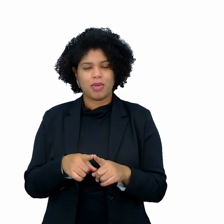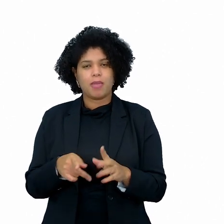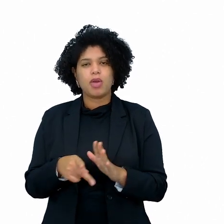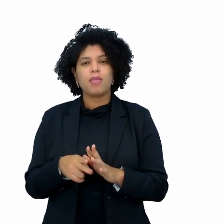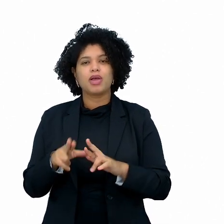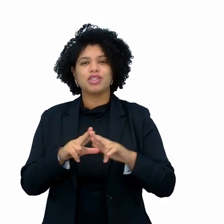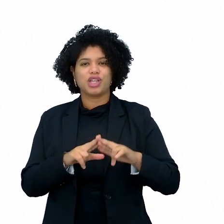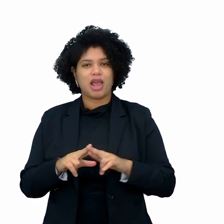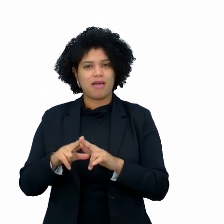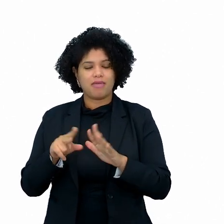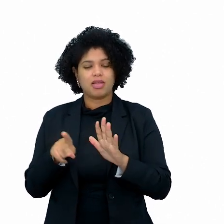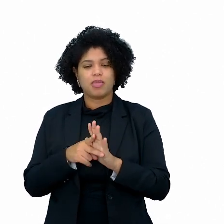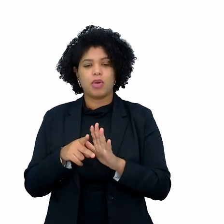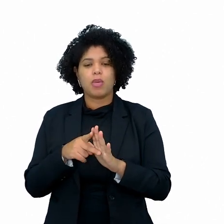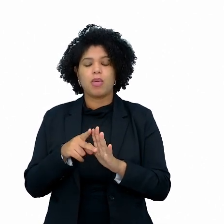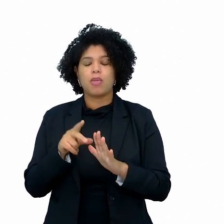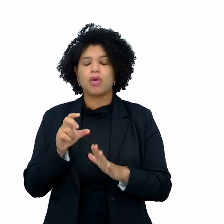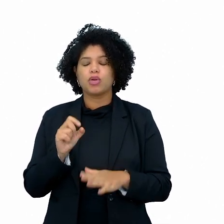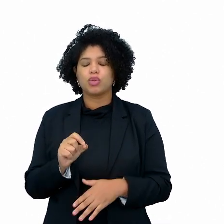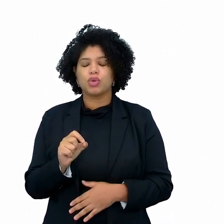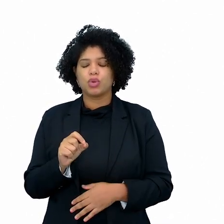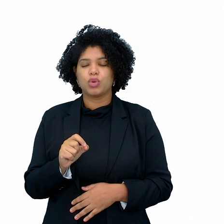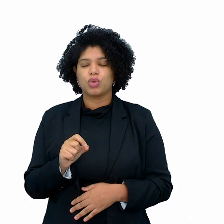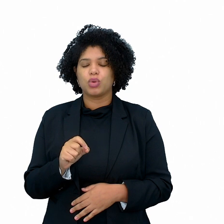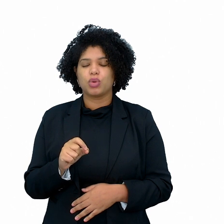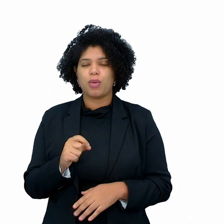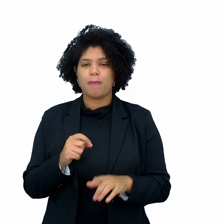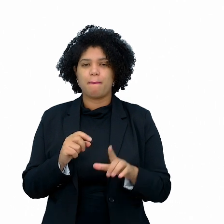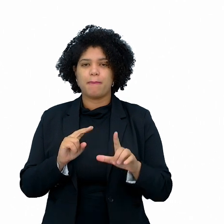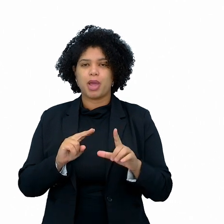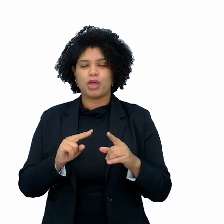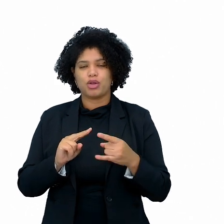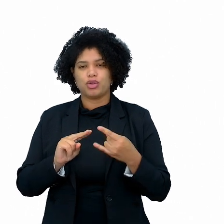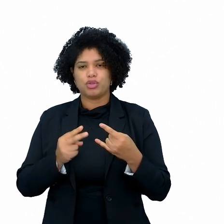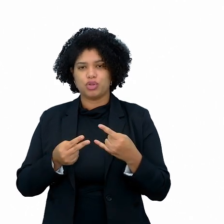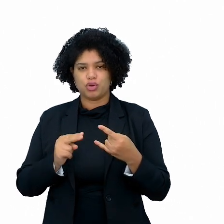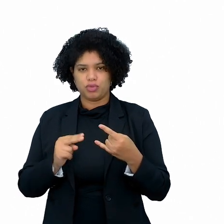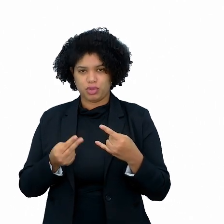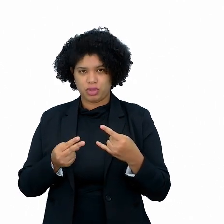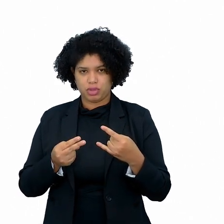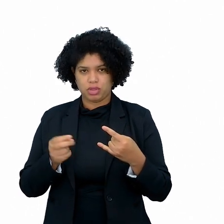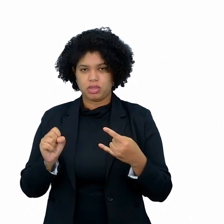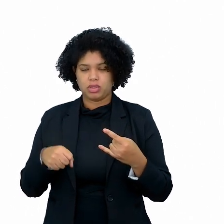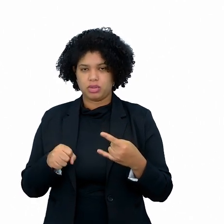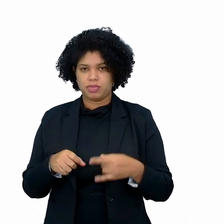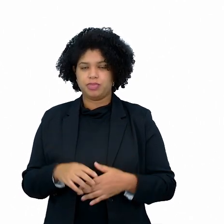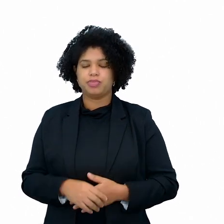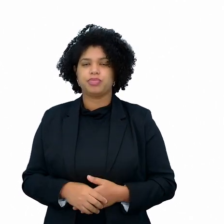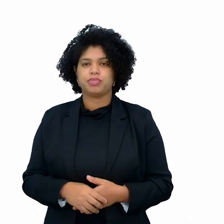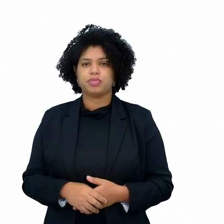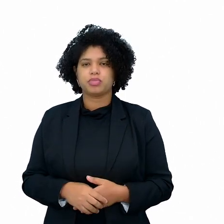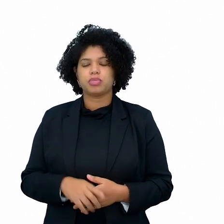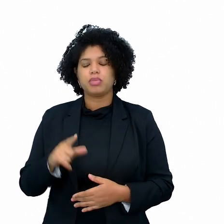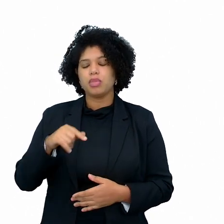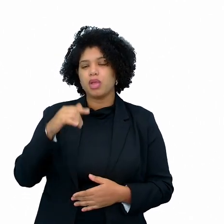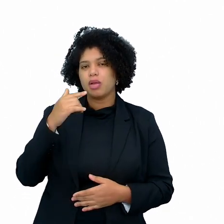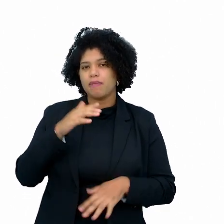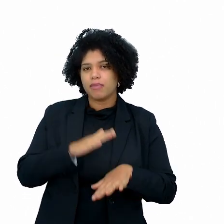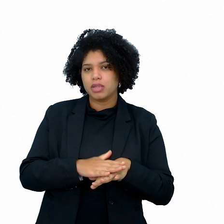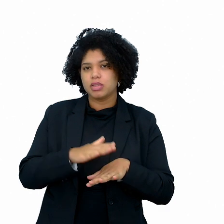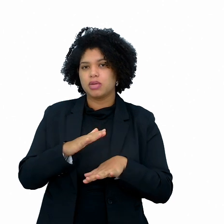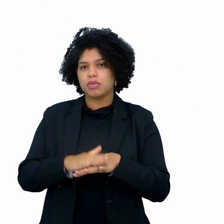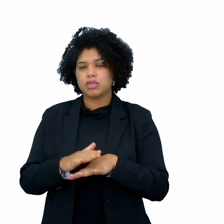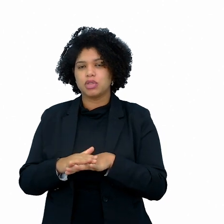Teams? Aí, né, é uma questão de ir lá e tentar fuçar até conseguir